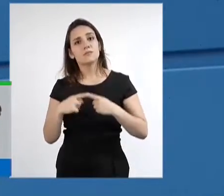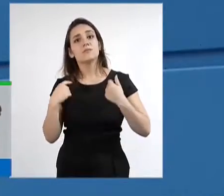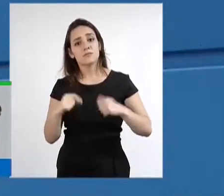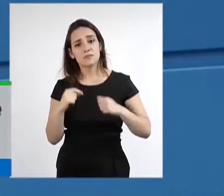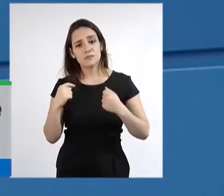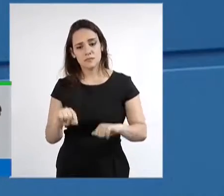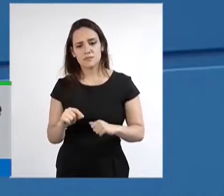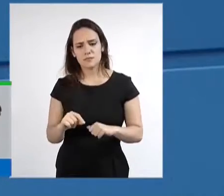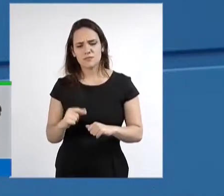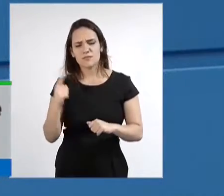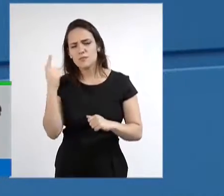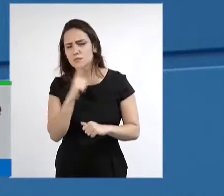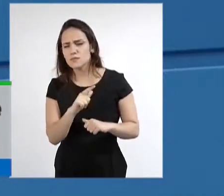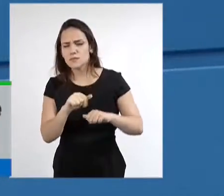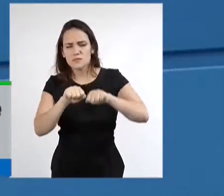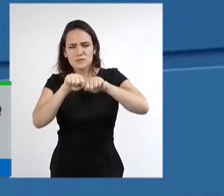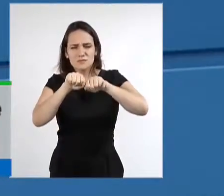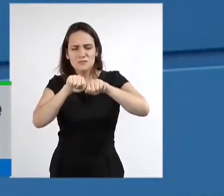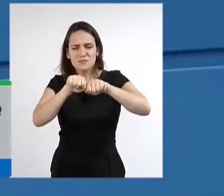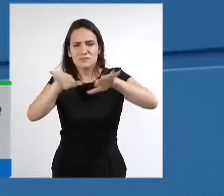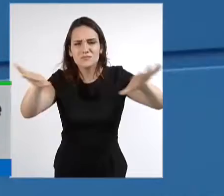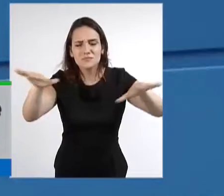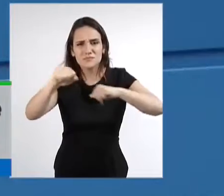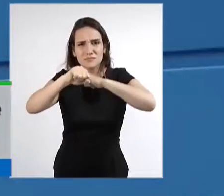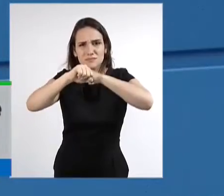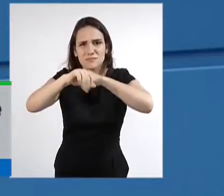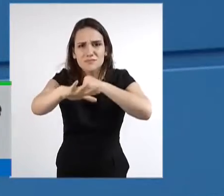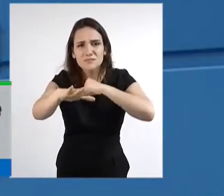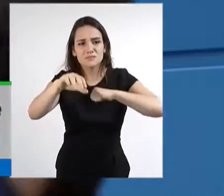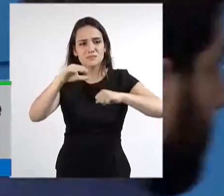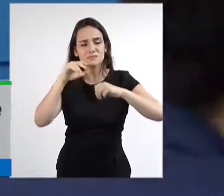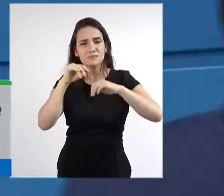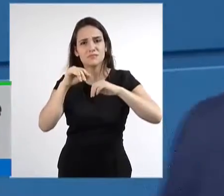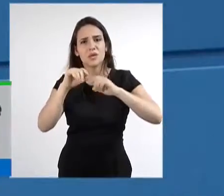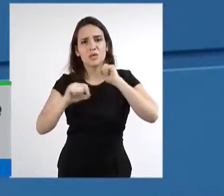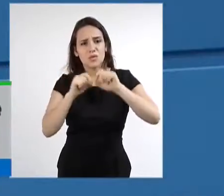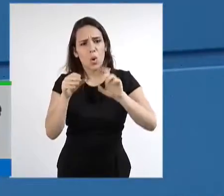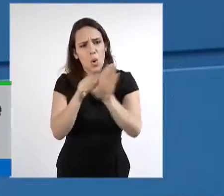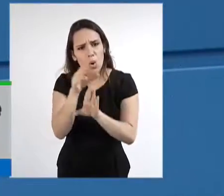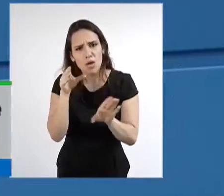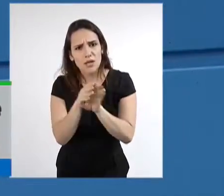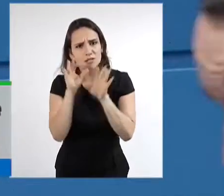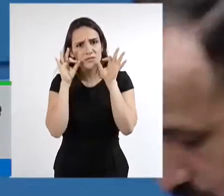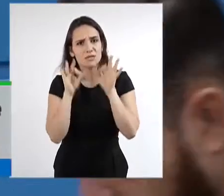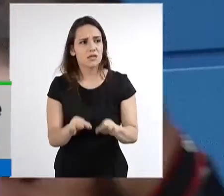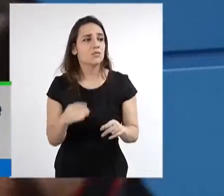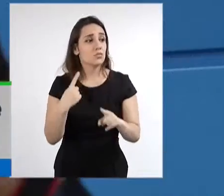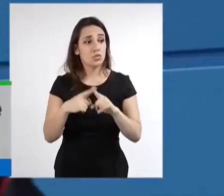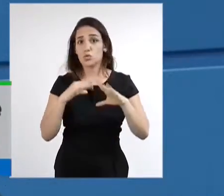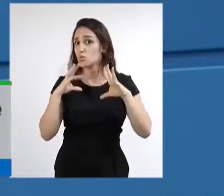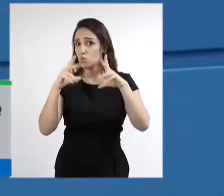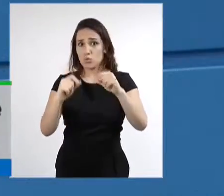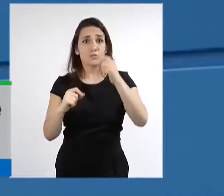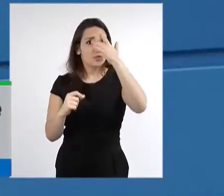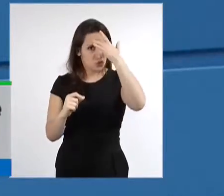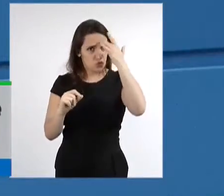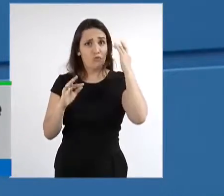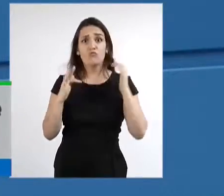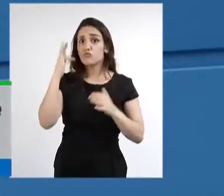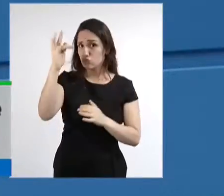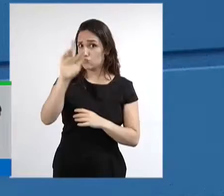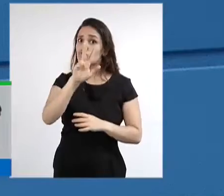canal, não é, de comunicação no sentido de orientação, porque todos nós, inexoravelmente, nós